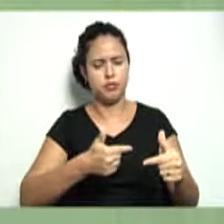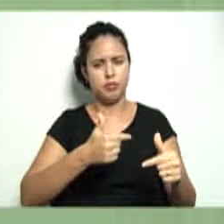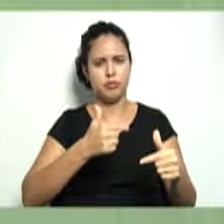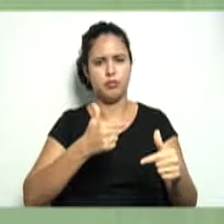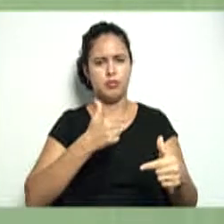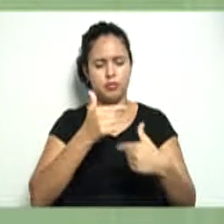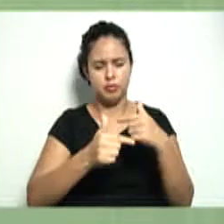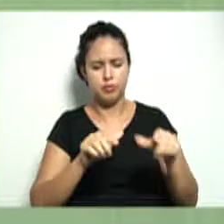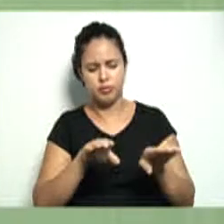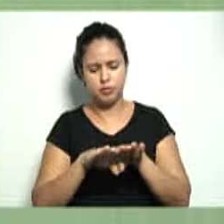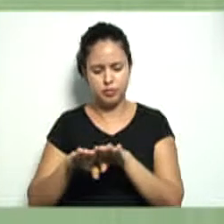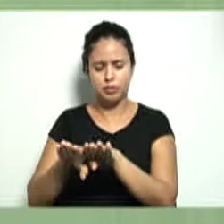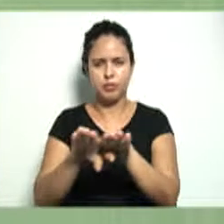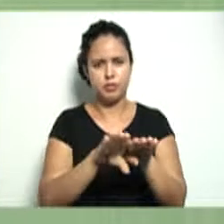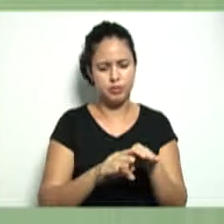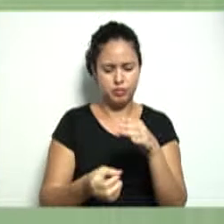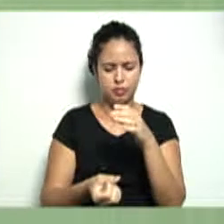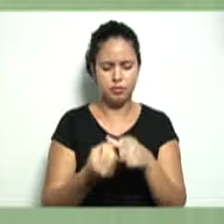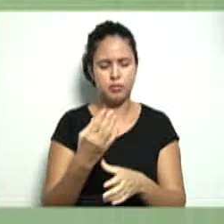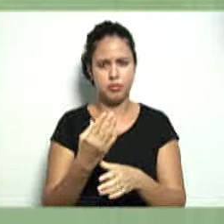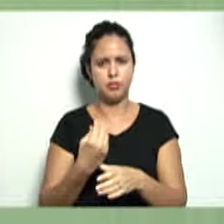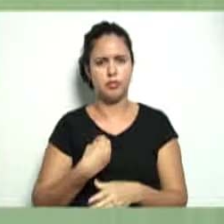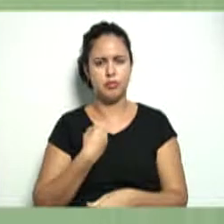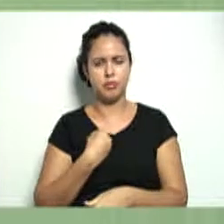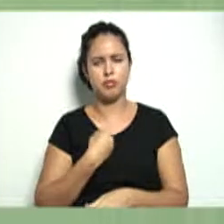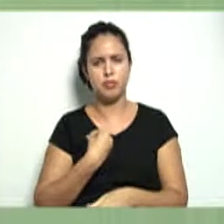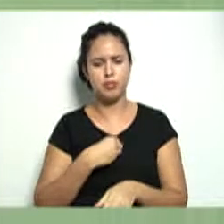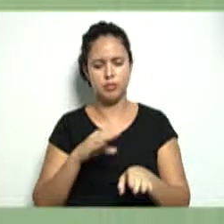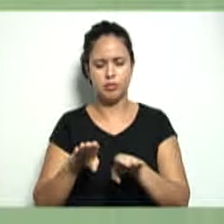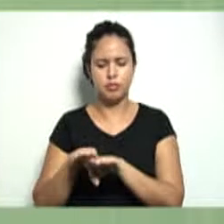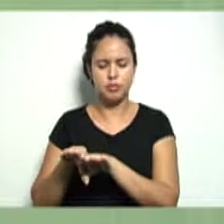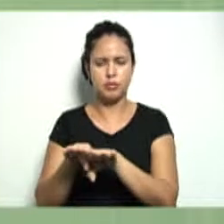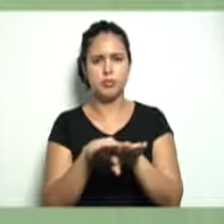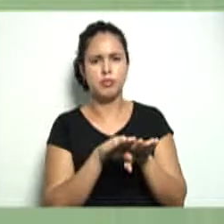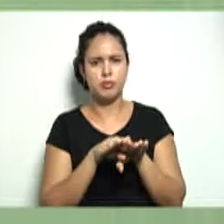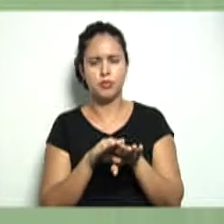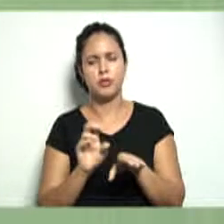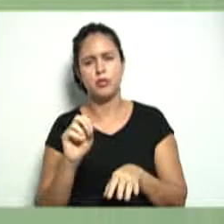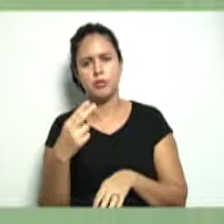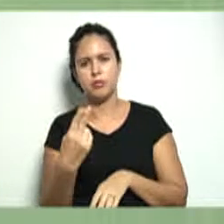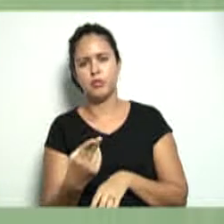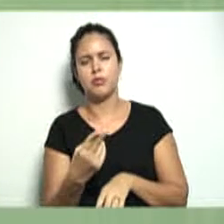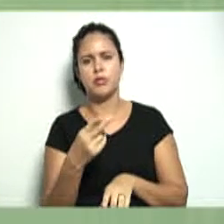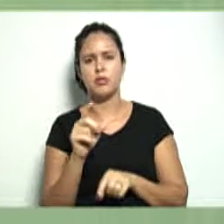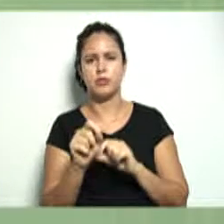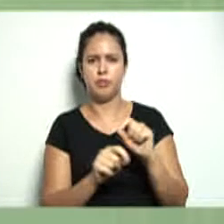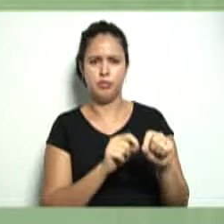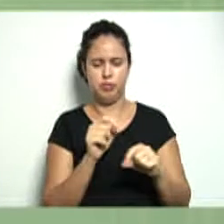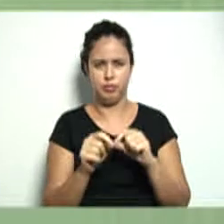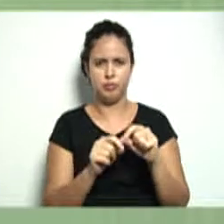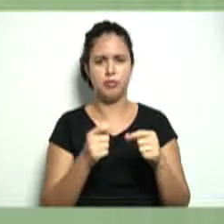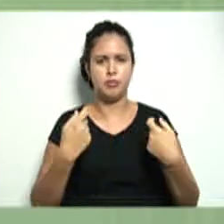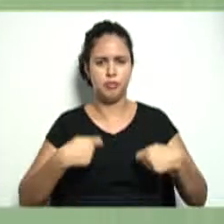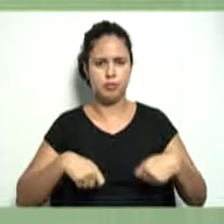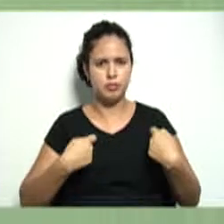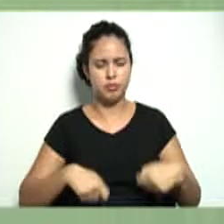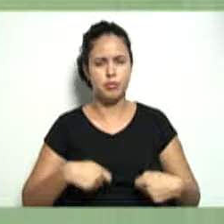semelhantes e produziam a sua existência em comum. Ou surgiu, pois houve a necessidade